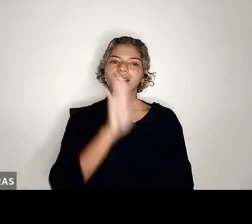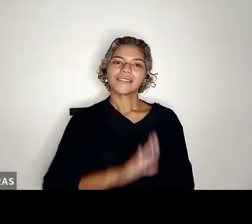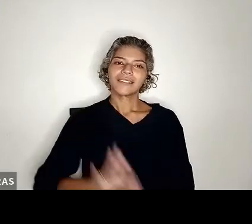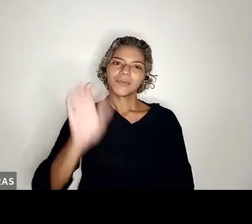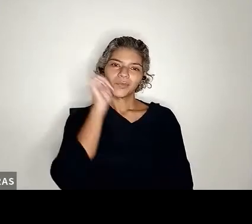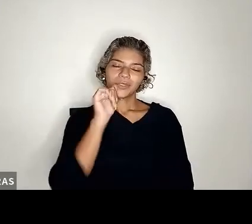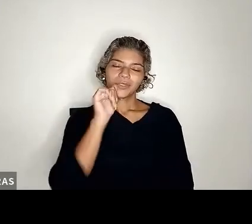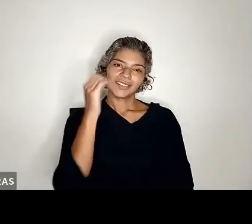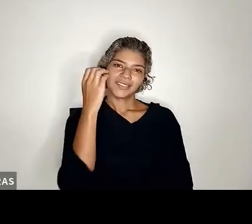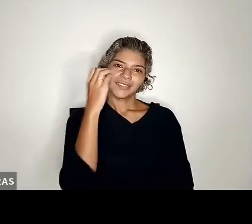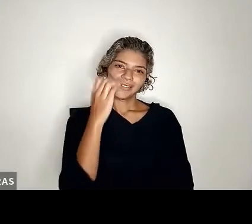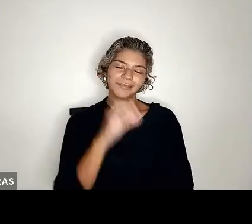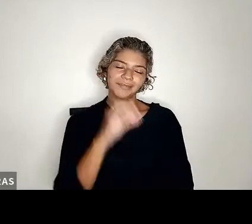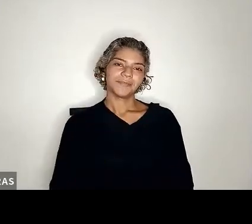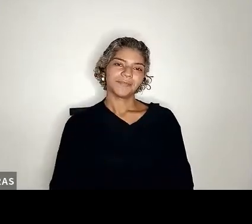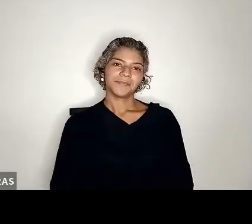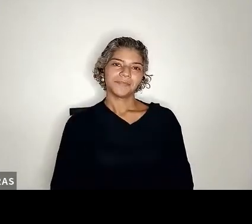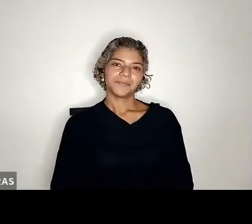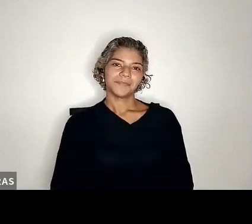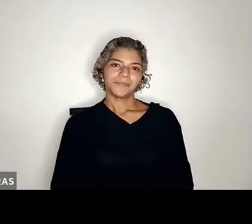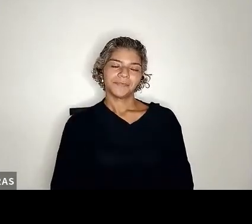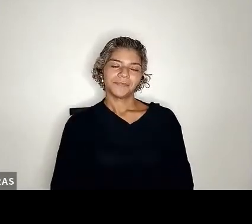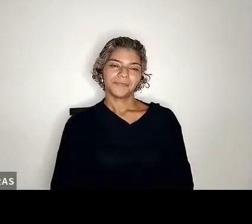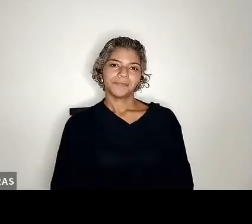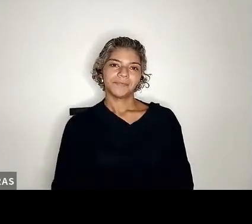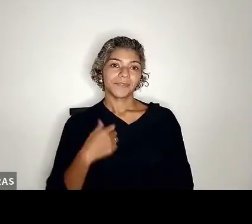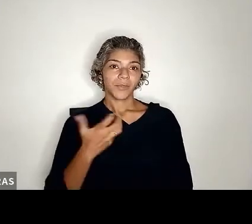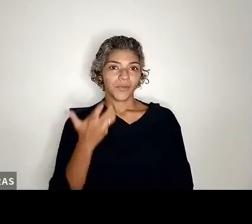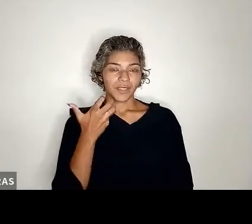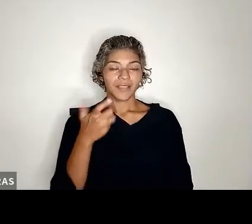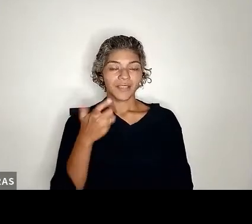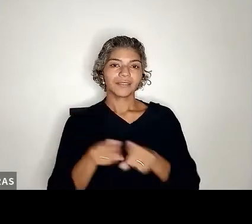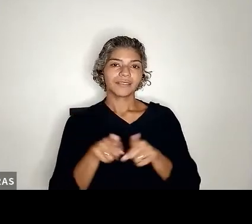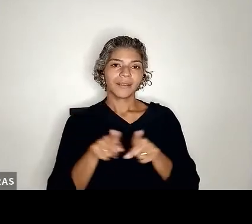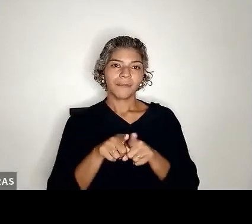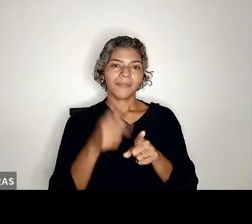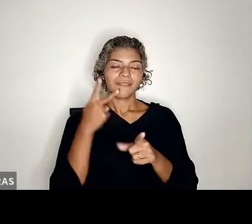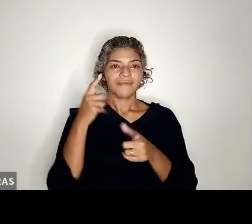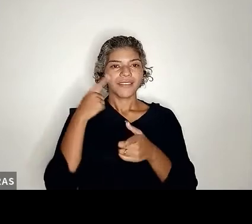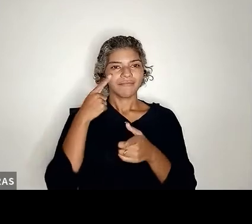E eu queria registrar aqui algumas presenças.